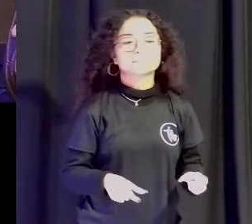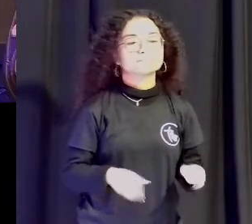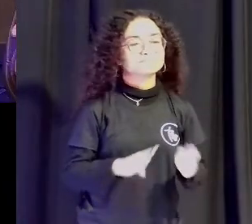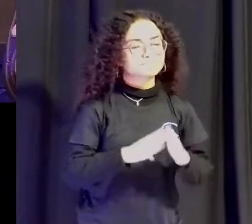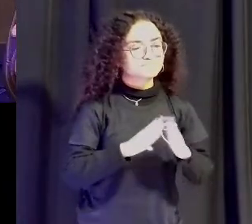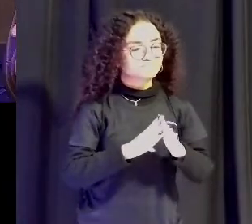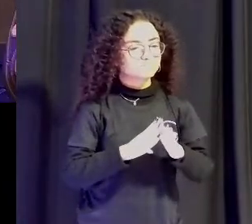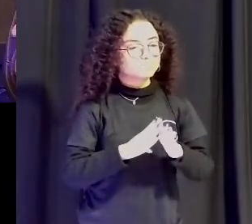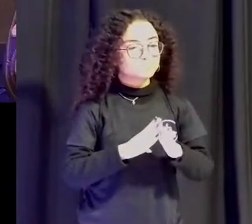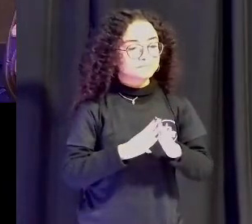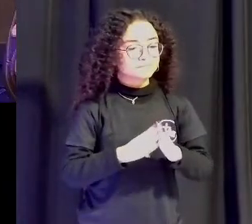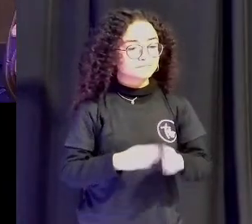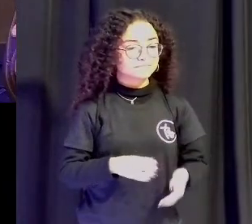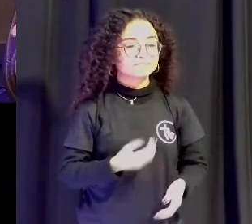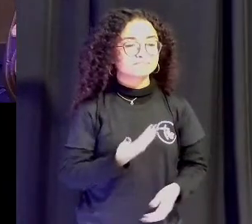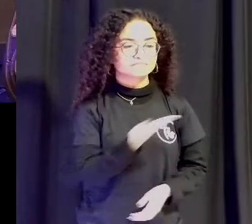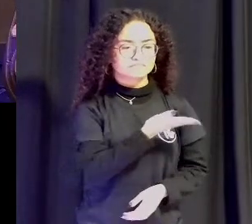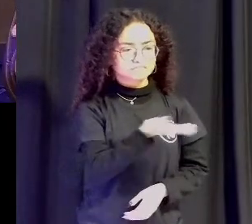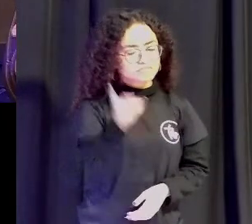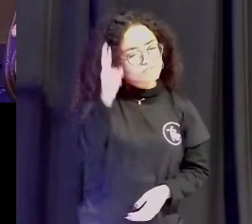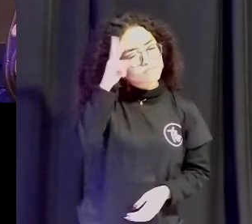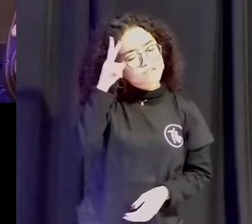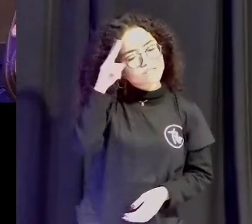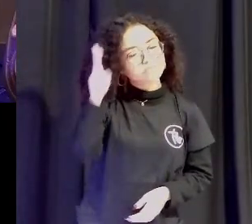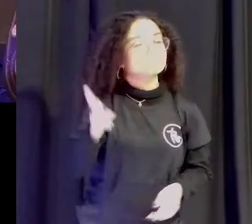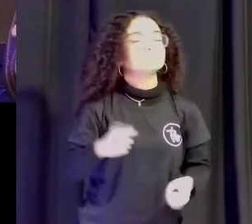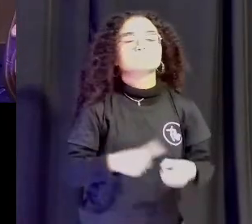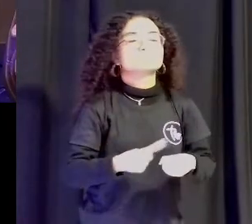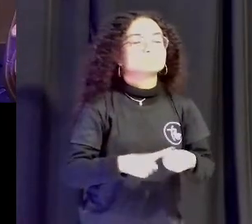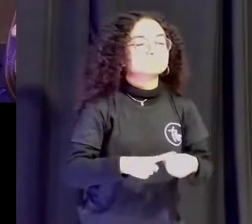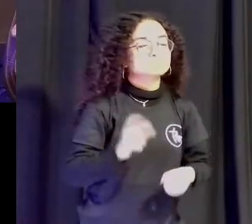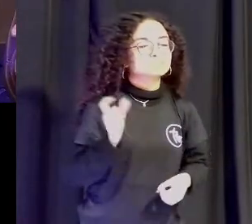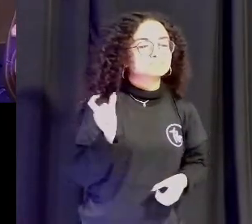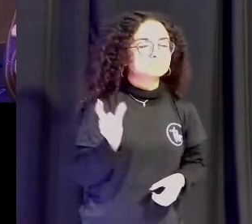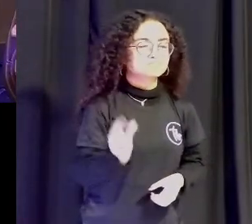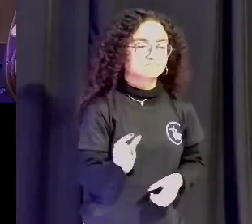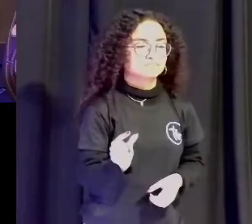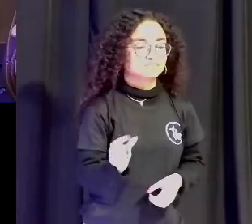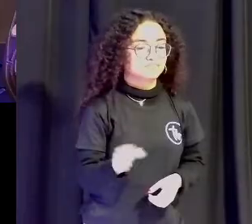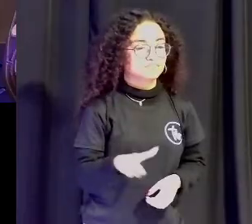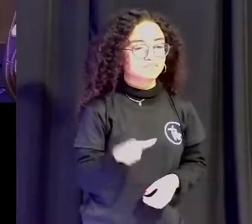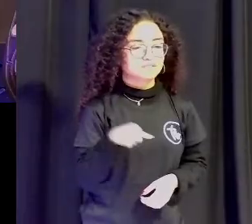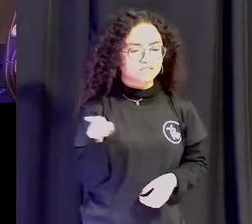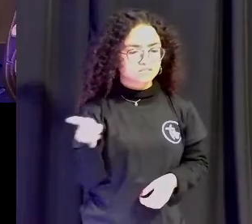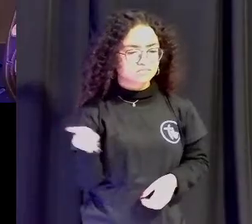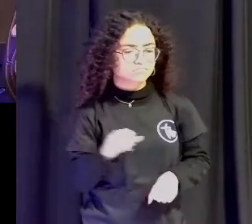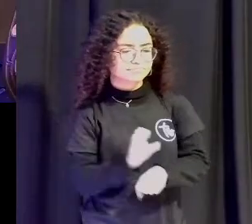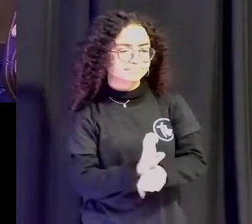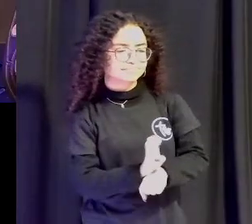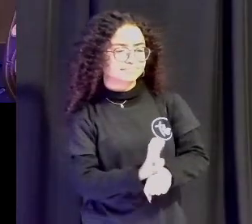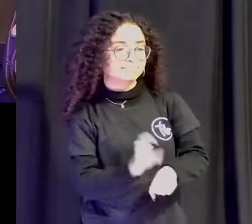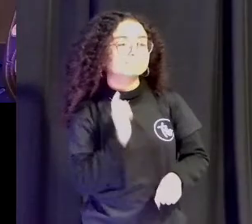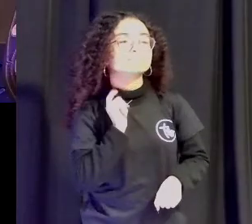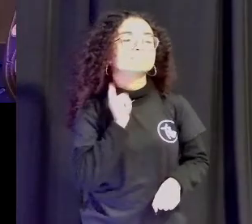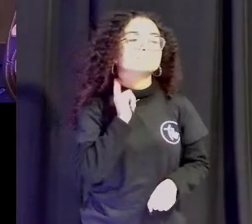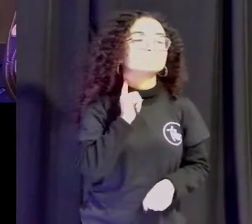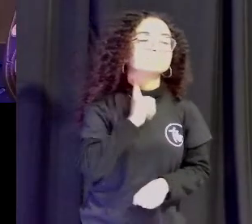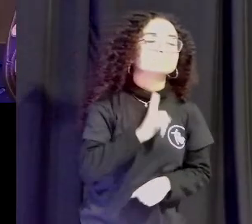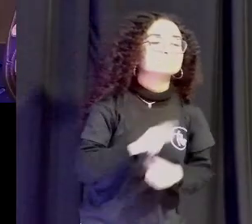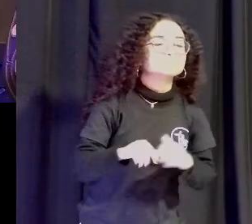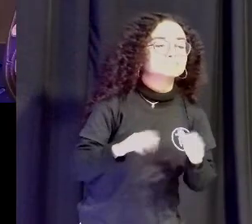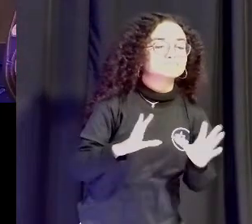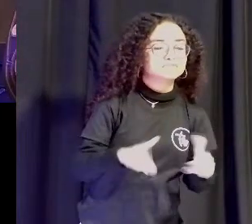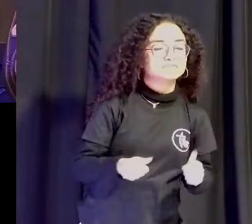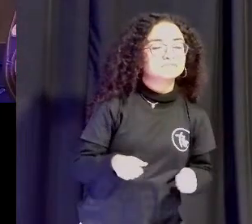cidades menores em que, lá em Minas tem muito isso. Você conhece o fulano? O fulano, filho da